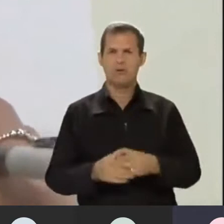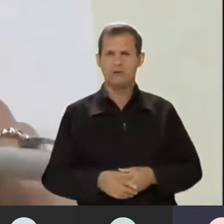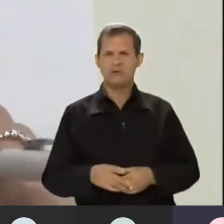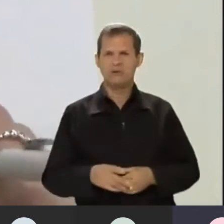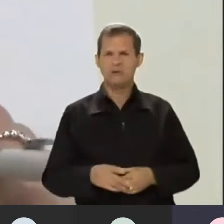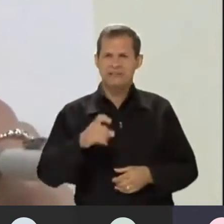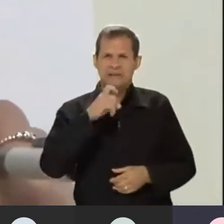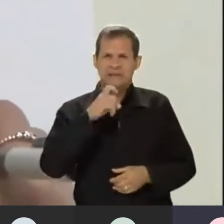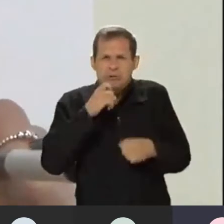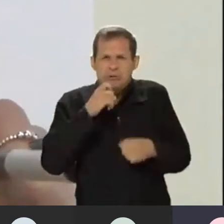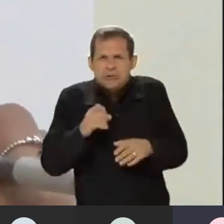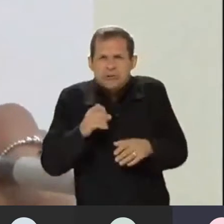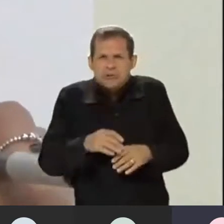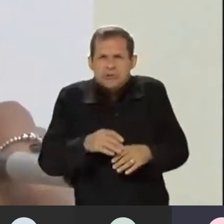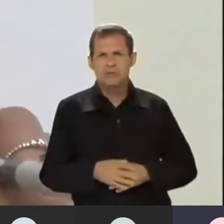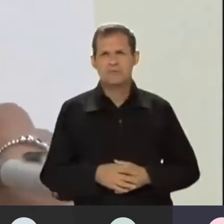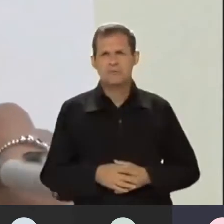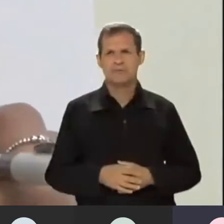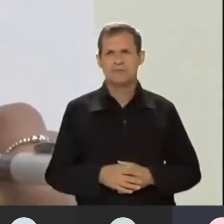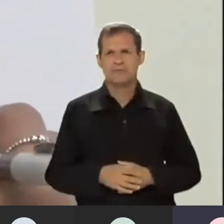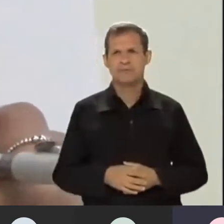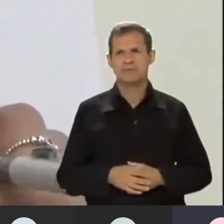e o resfriamento.